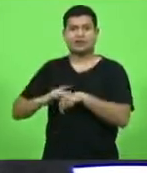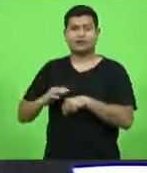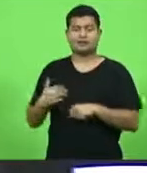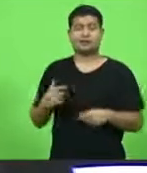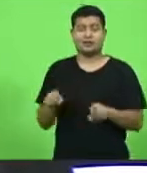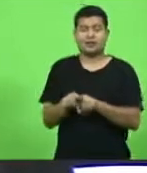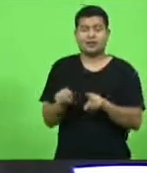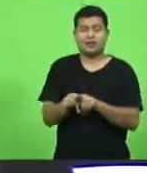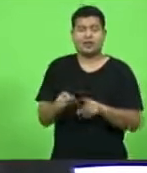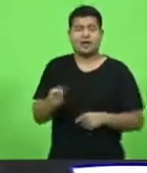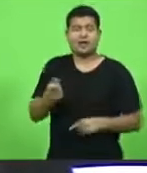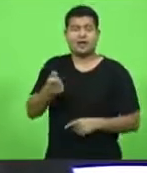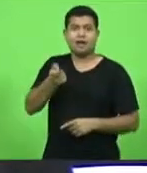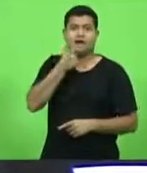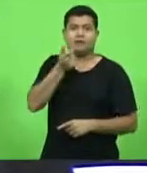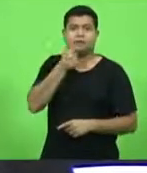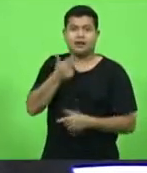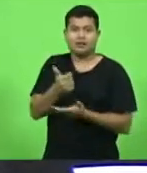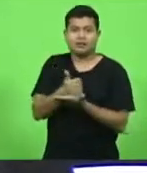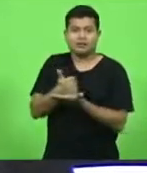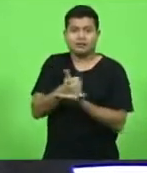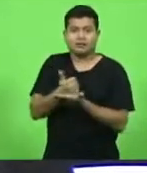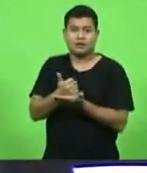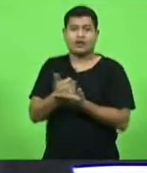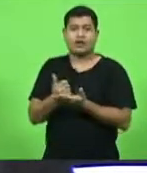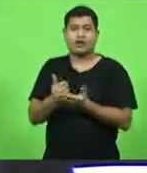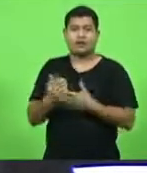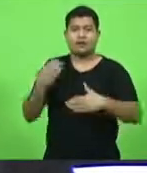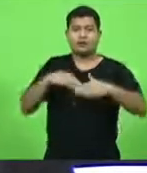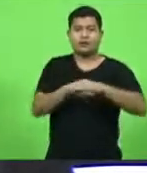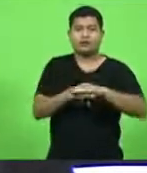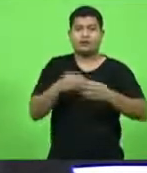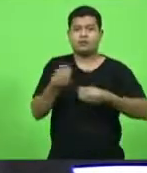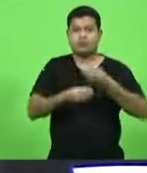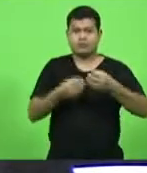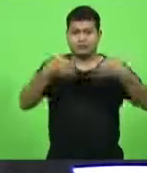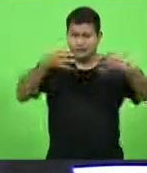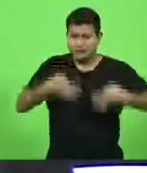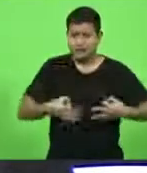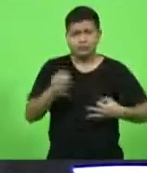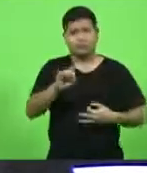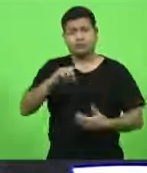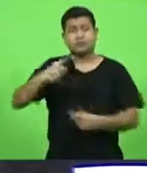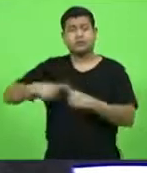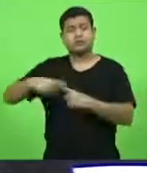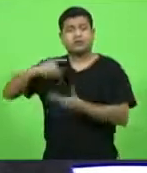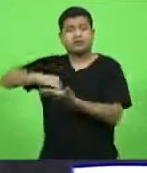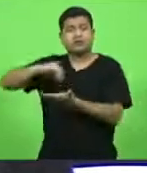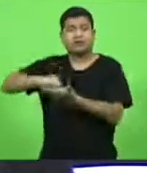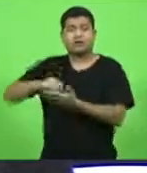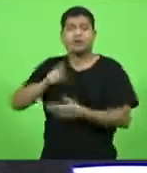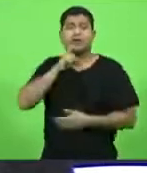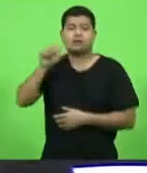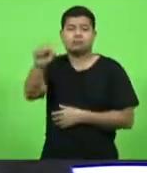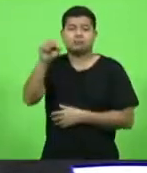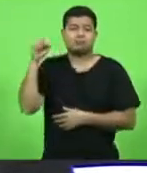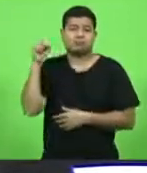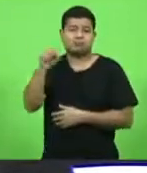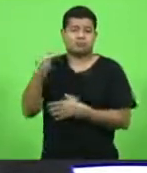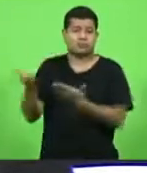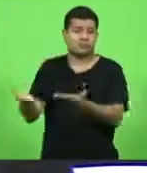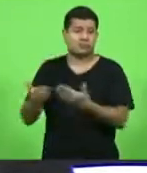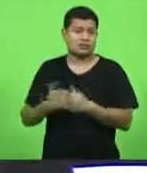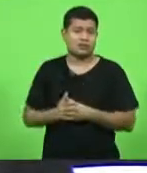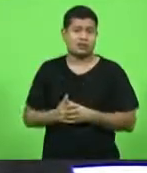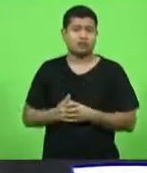refrigeradores porque não tem refrigeradores tudo denúncia catalogado homologado no meu gabinete